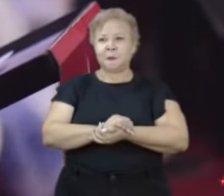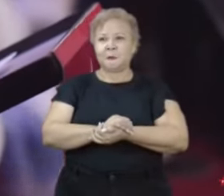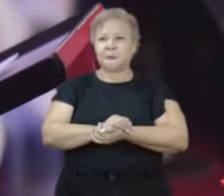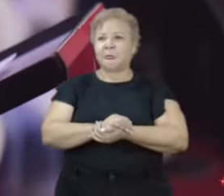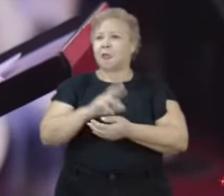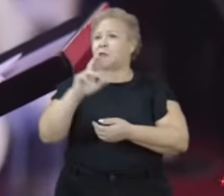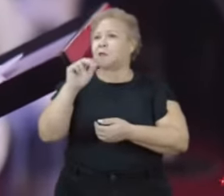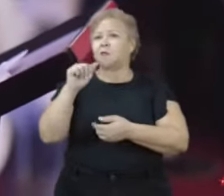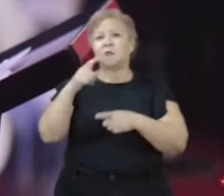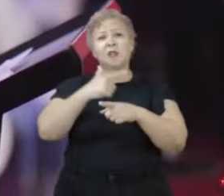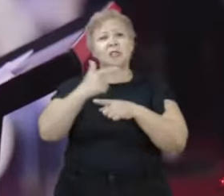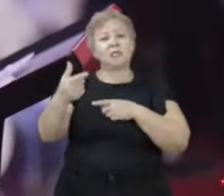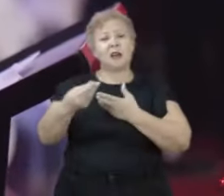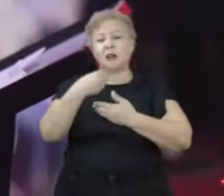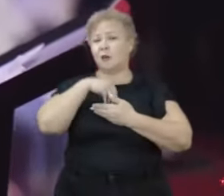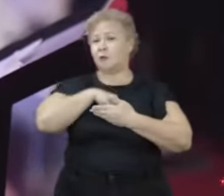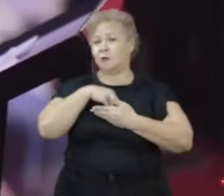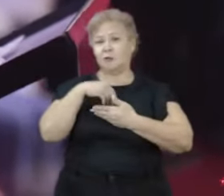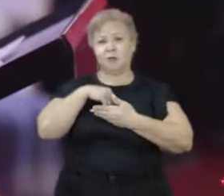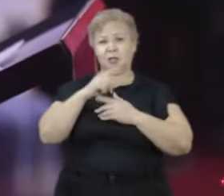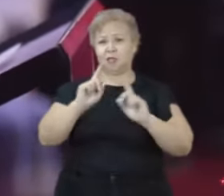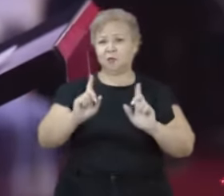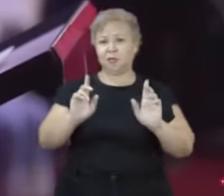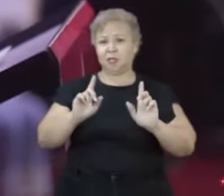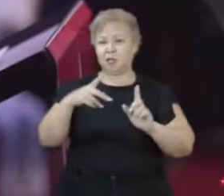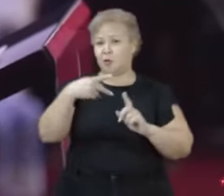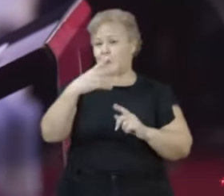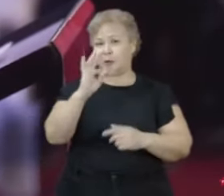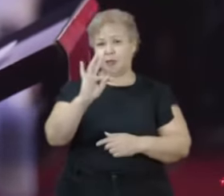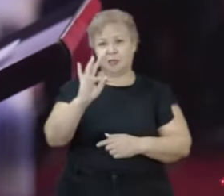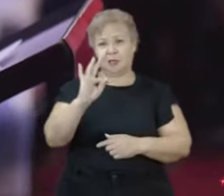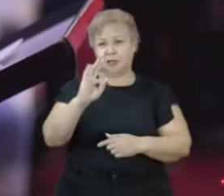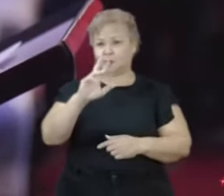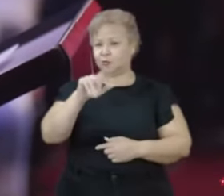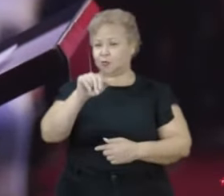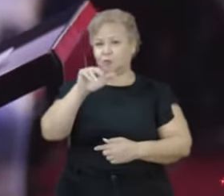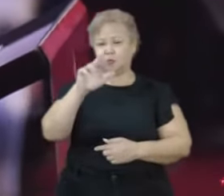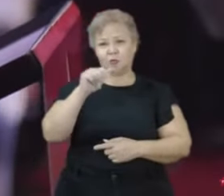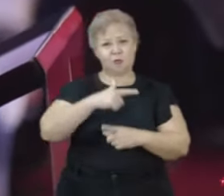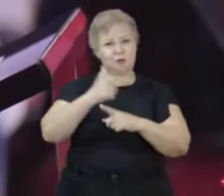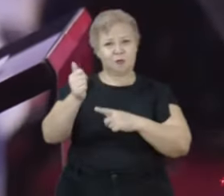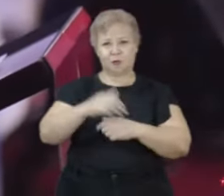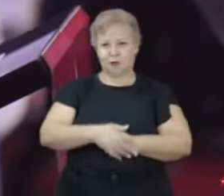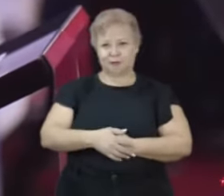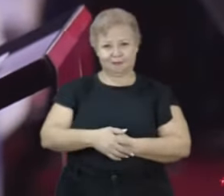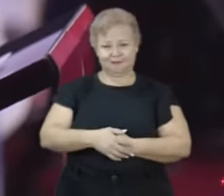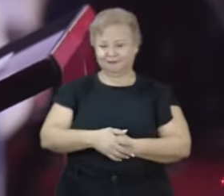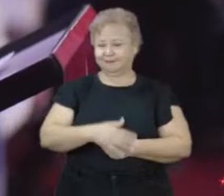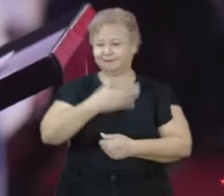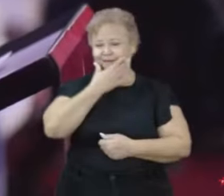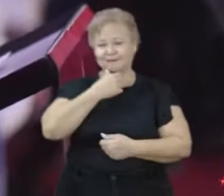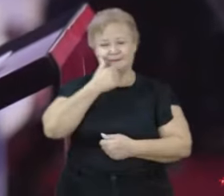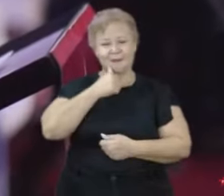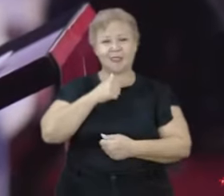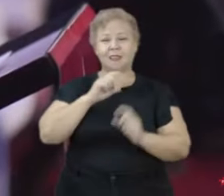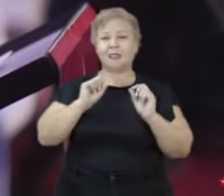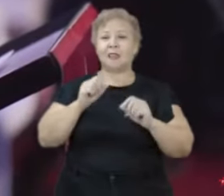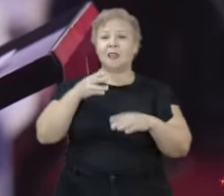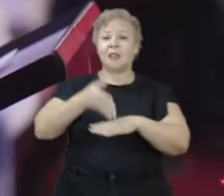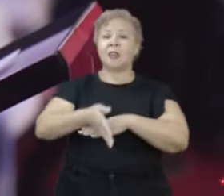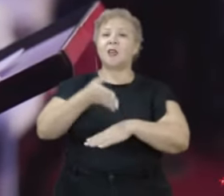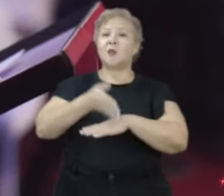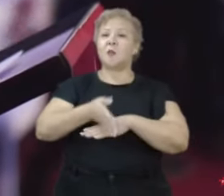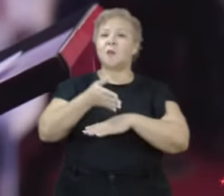Nunca saiu de dentro de mim o Partido dos Trabalhadores e das Trabalhadoras. Eu participei